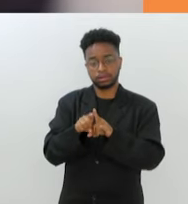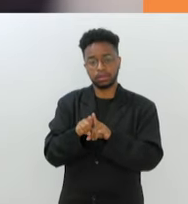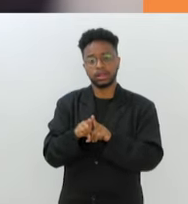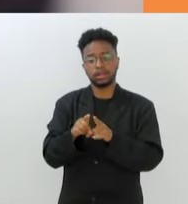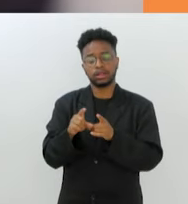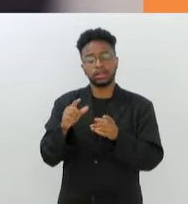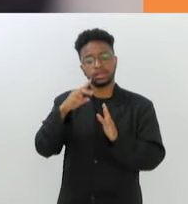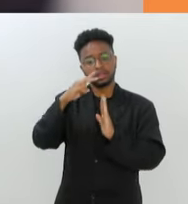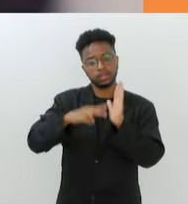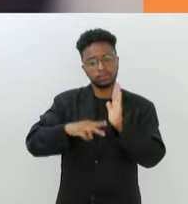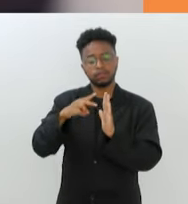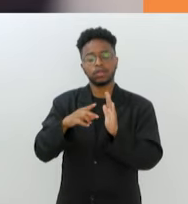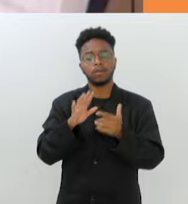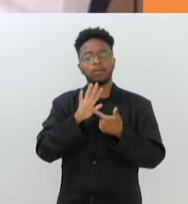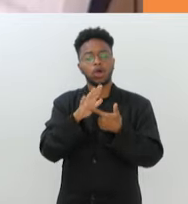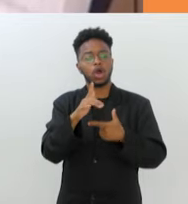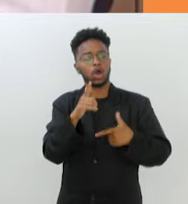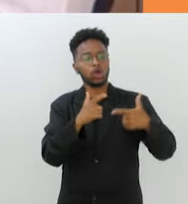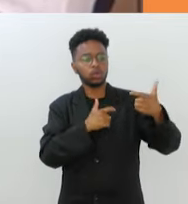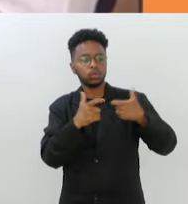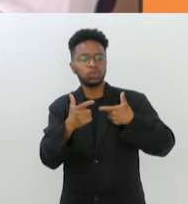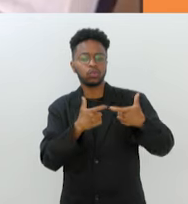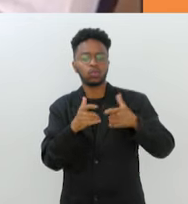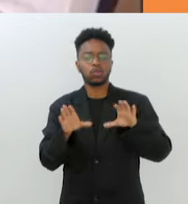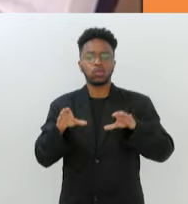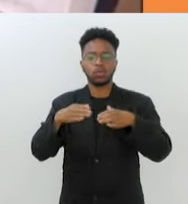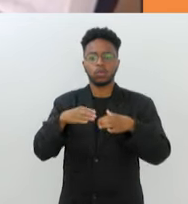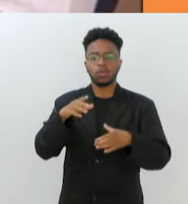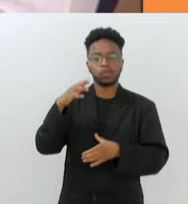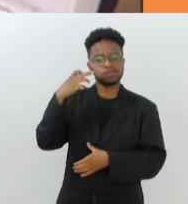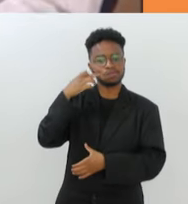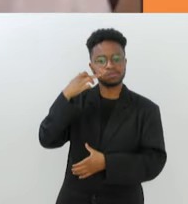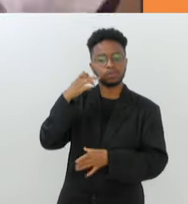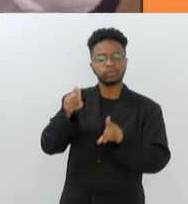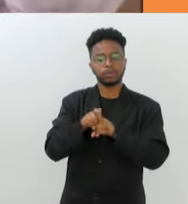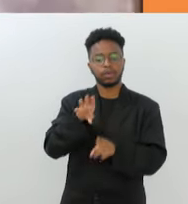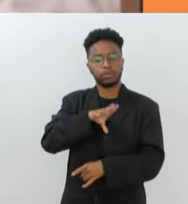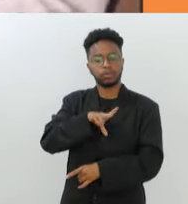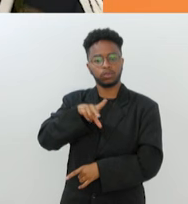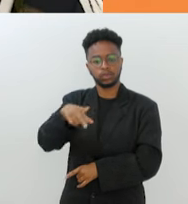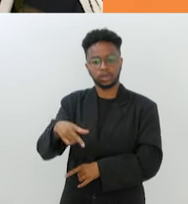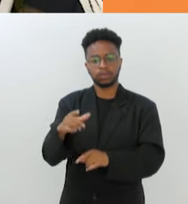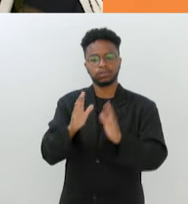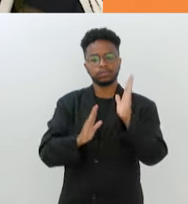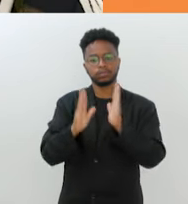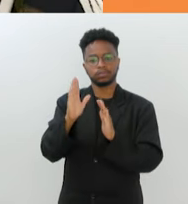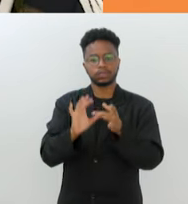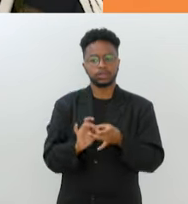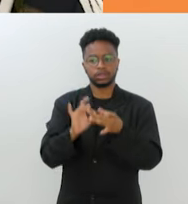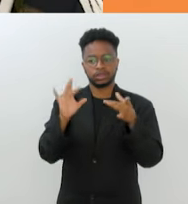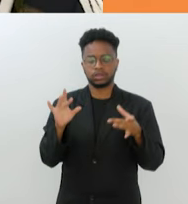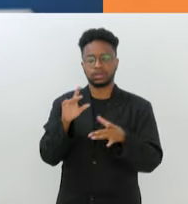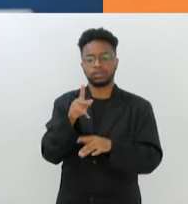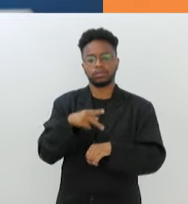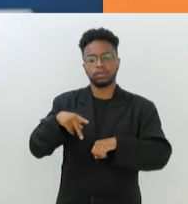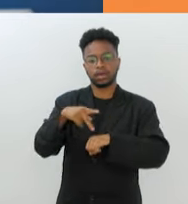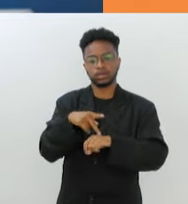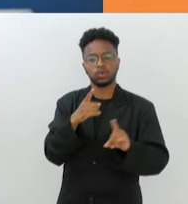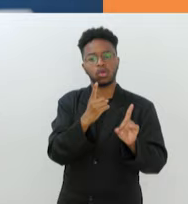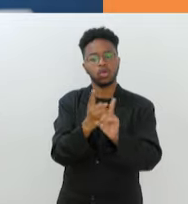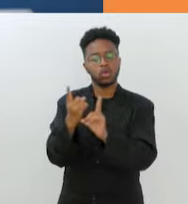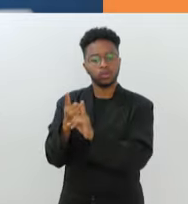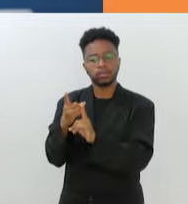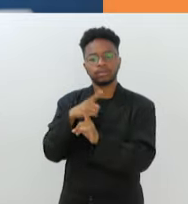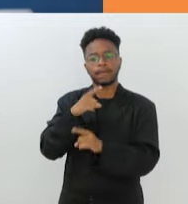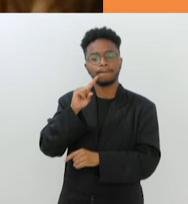os guerrilheiros angolanos e as tropas portuguesas durante a libertação do país. Os encontros do Clube de Leitura